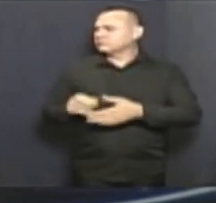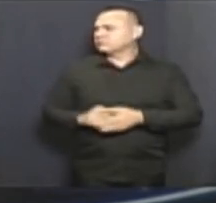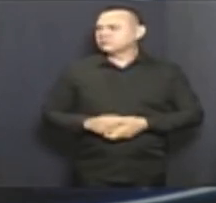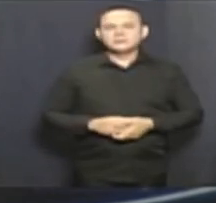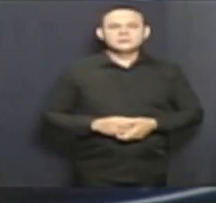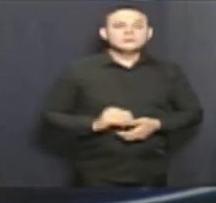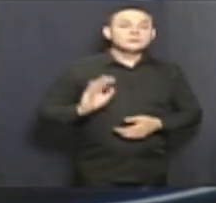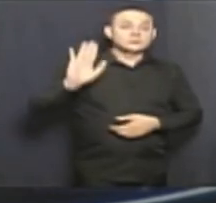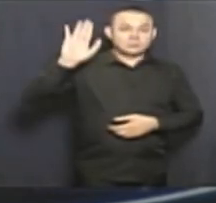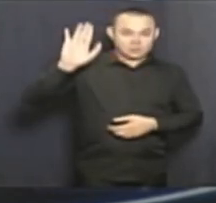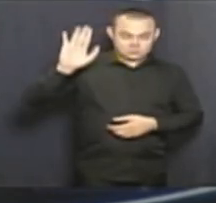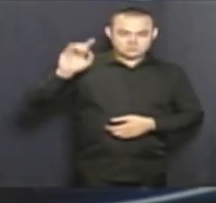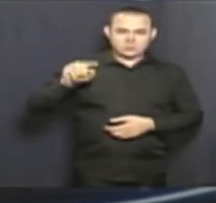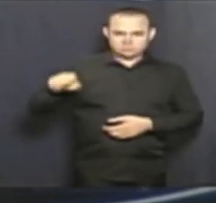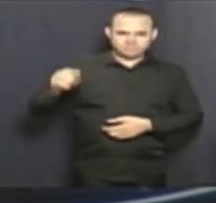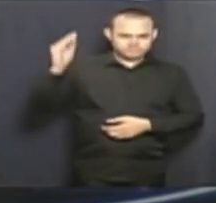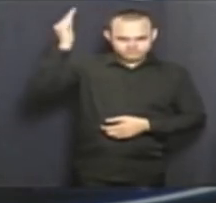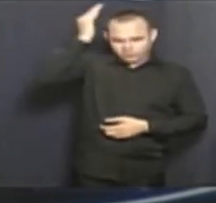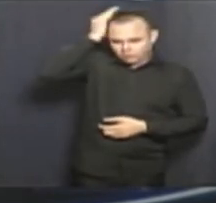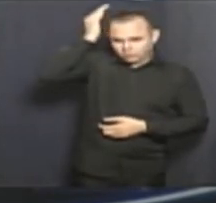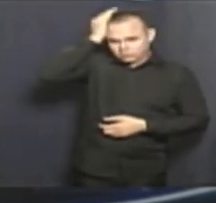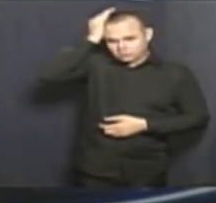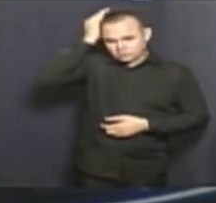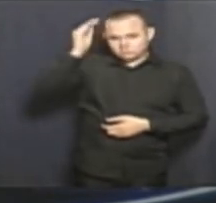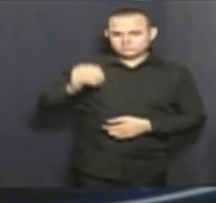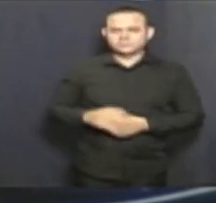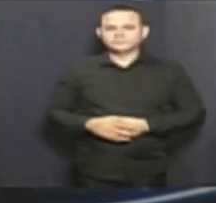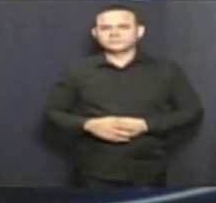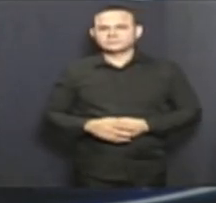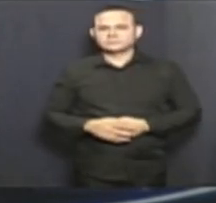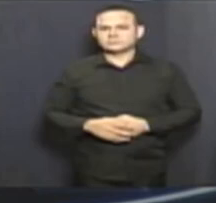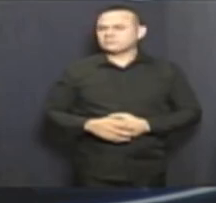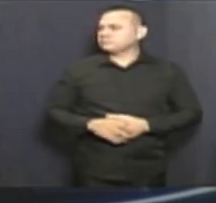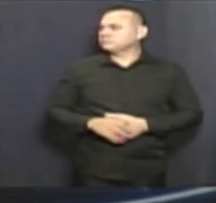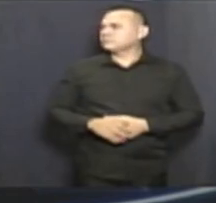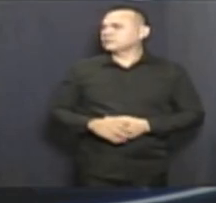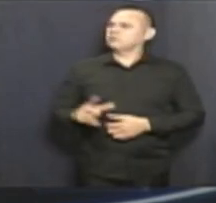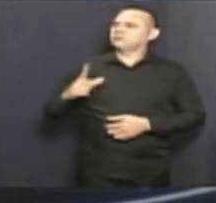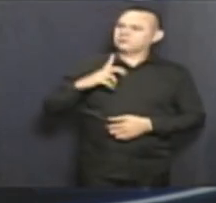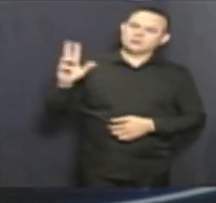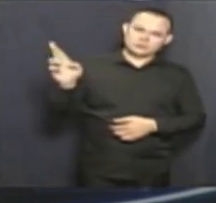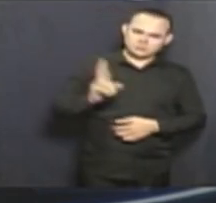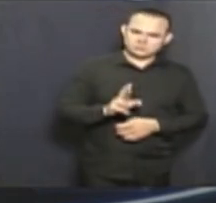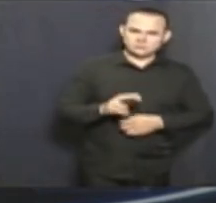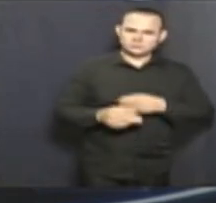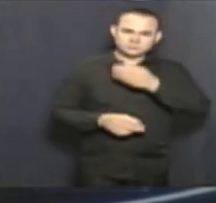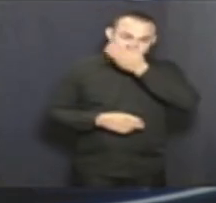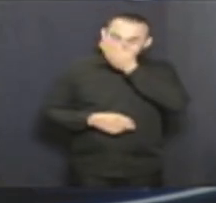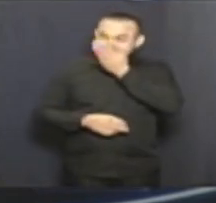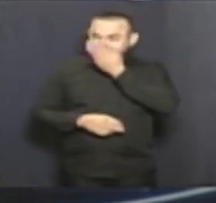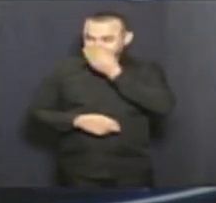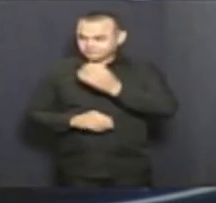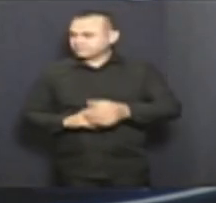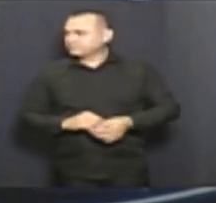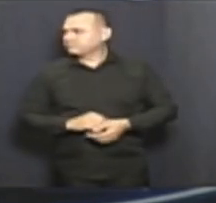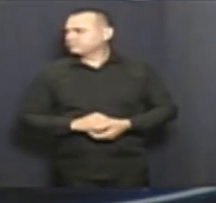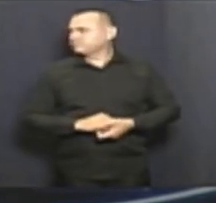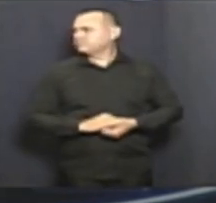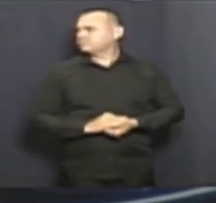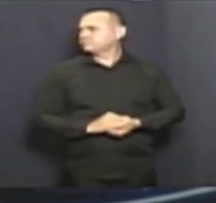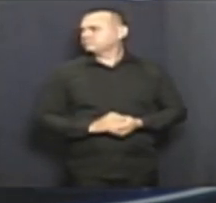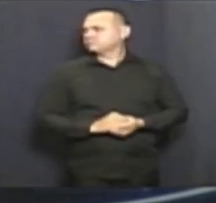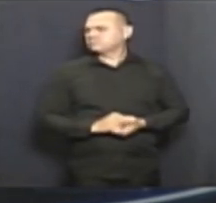reinaldo azambuja existe uma réplica ainda um favor